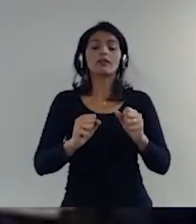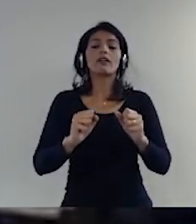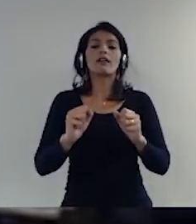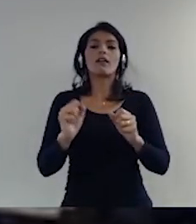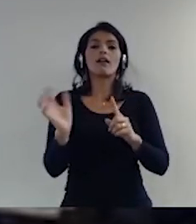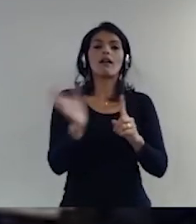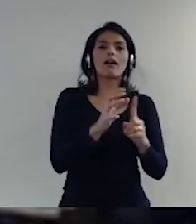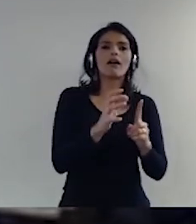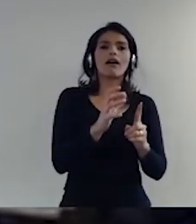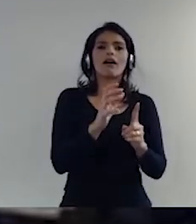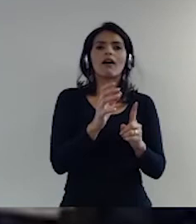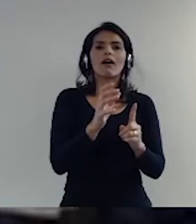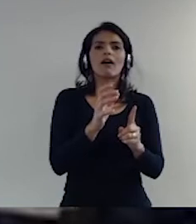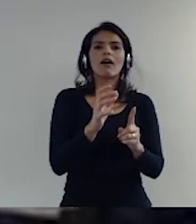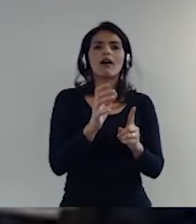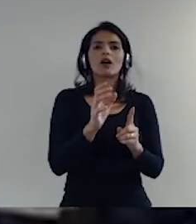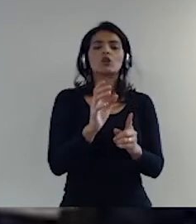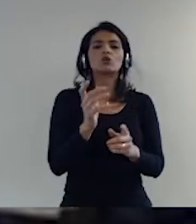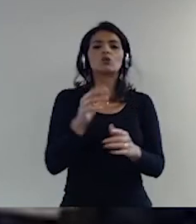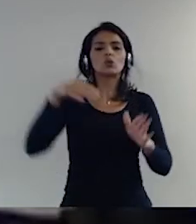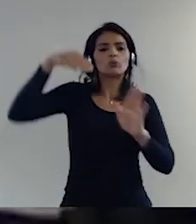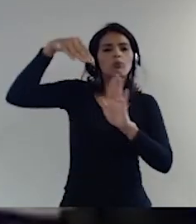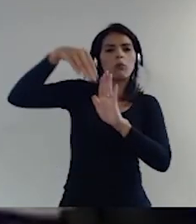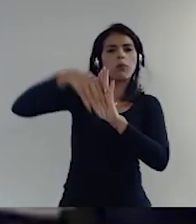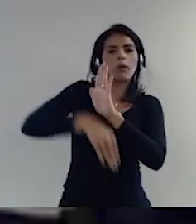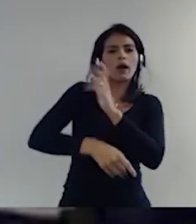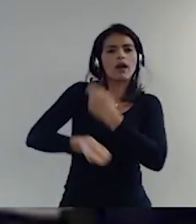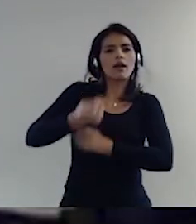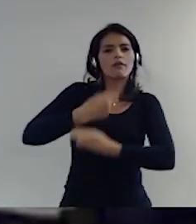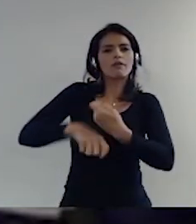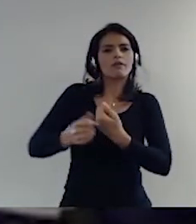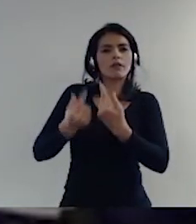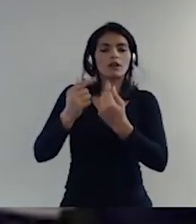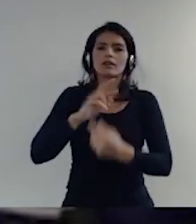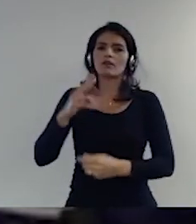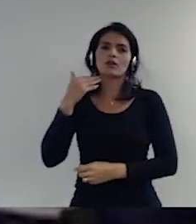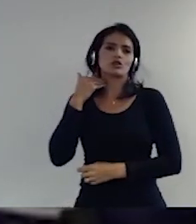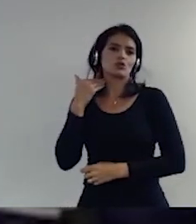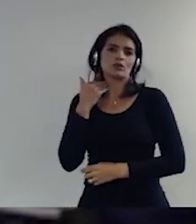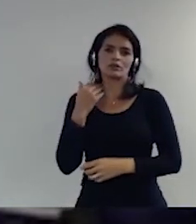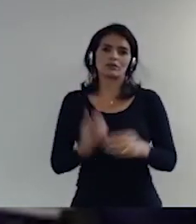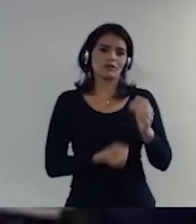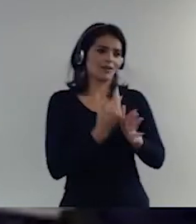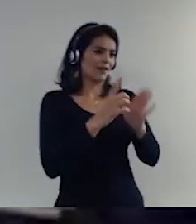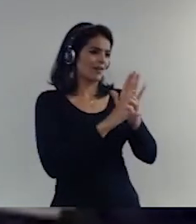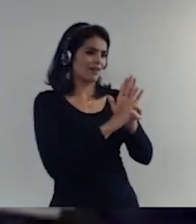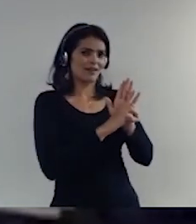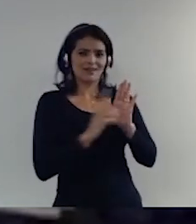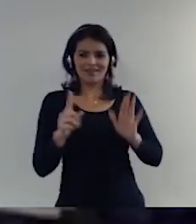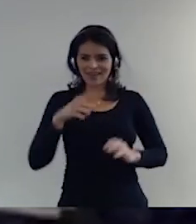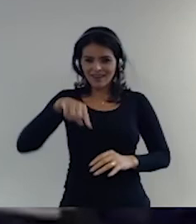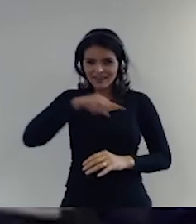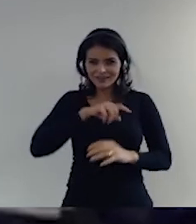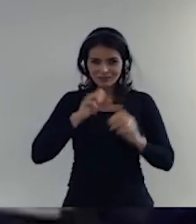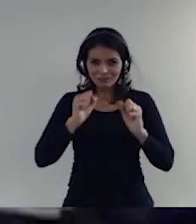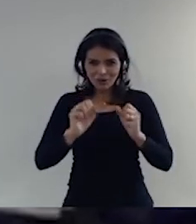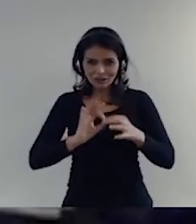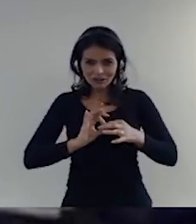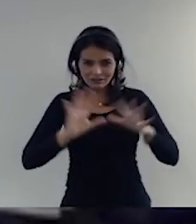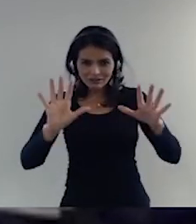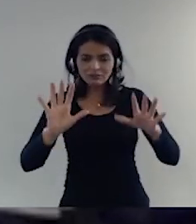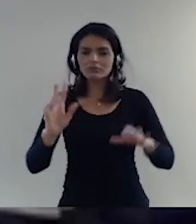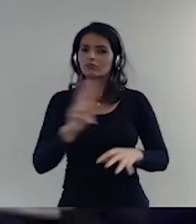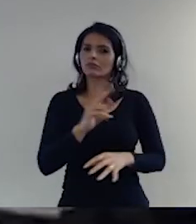na modulação do reequilíbrio financeiro. Portanto, nem o juiz, nem o legislador podem fazer isso. O contrato é um ato de